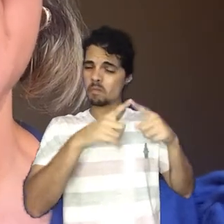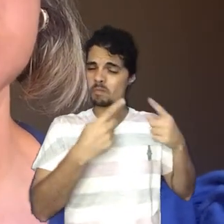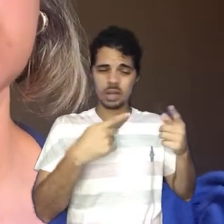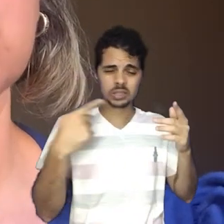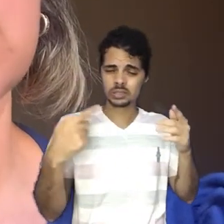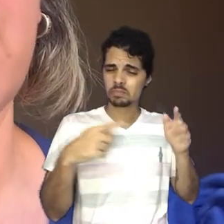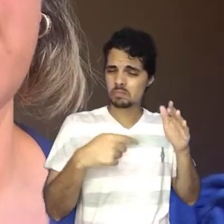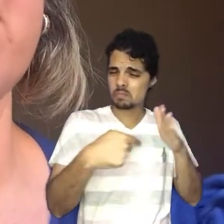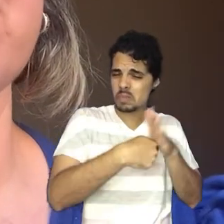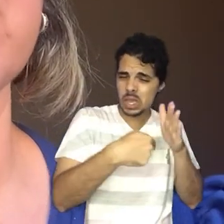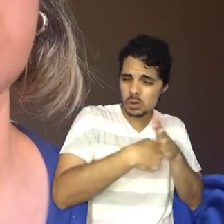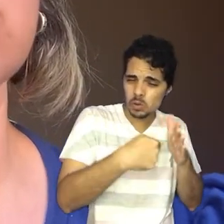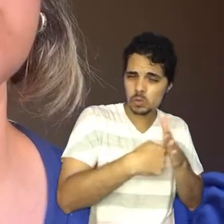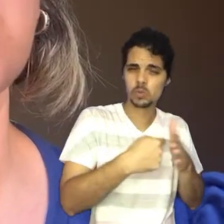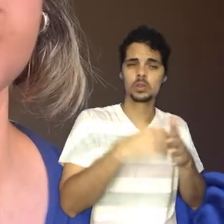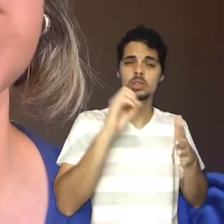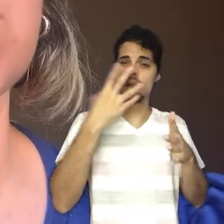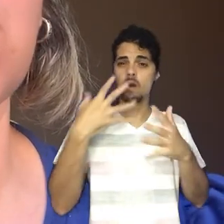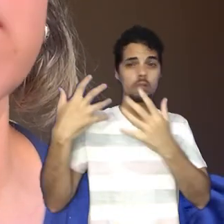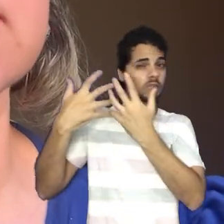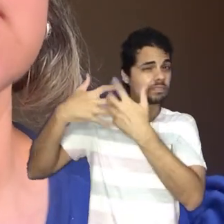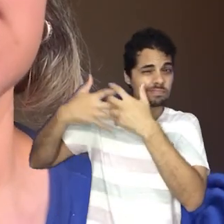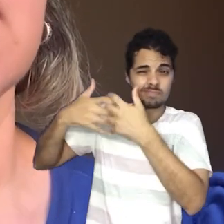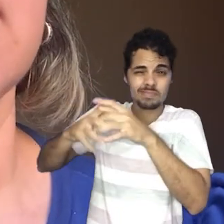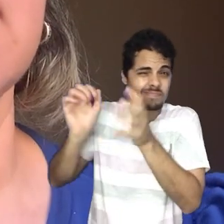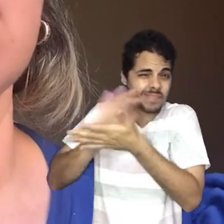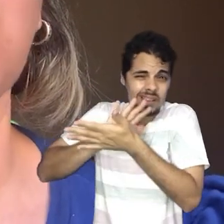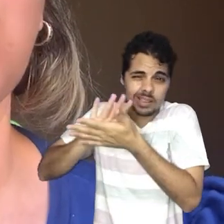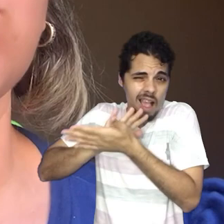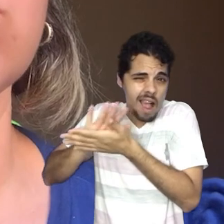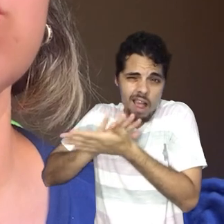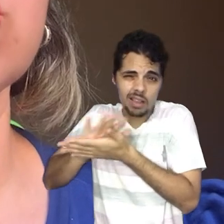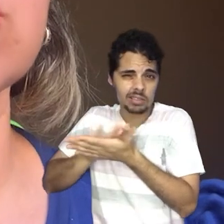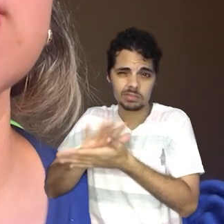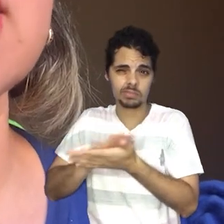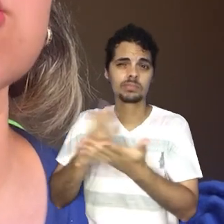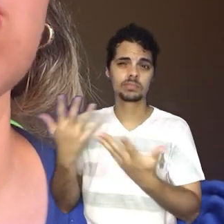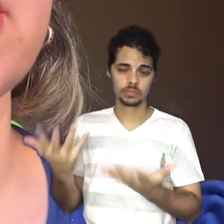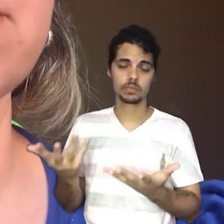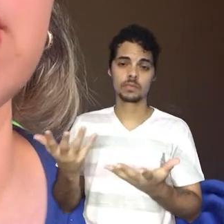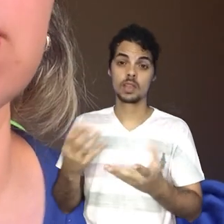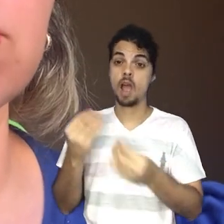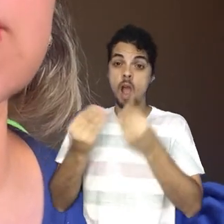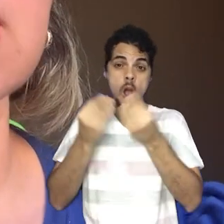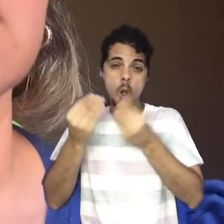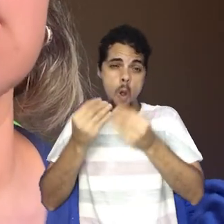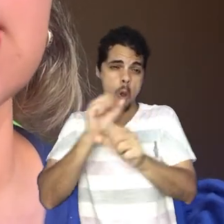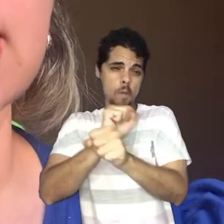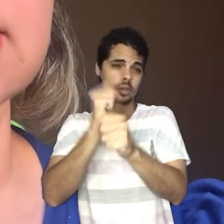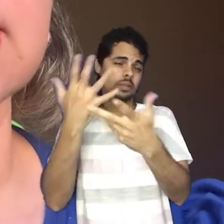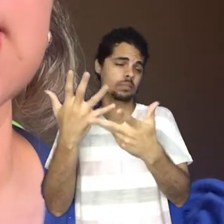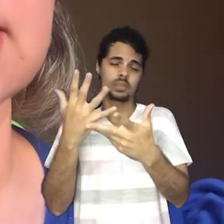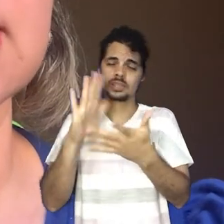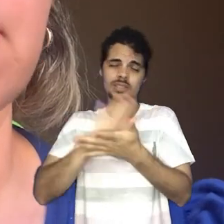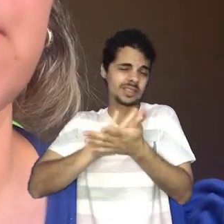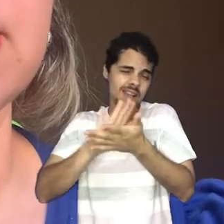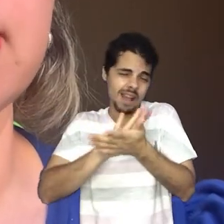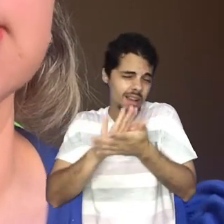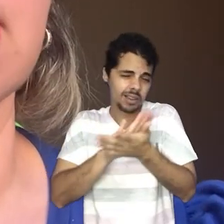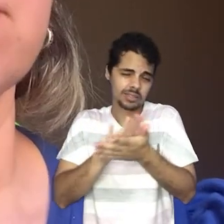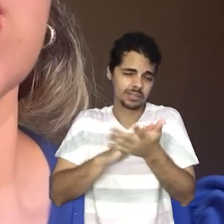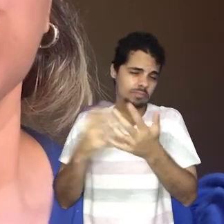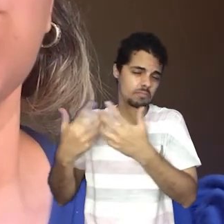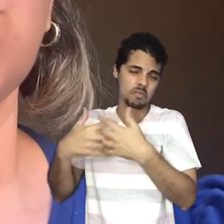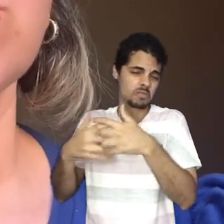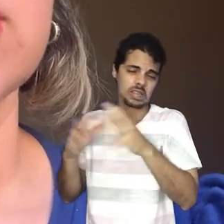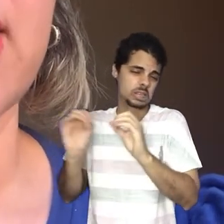a questionar, né, os pormenores, ou os desdobramentos dessa